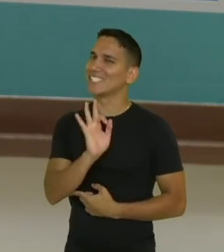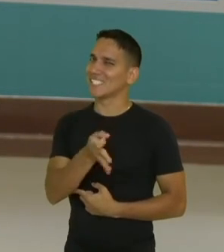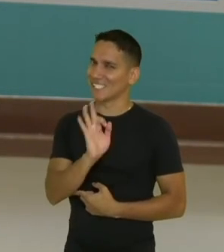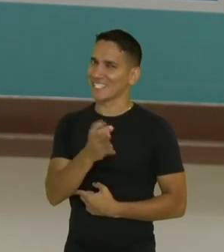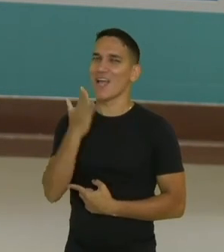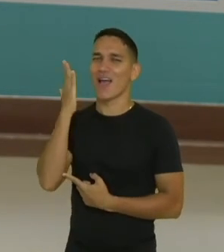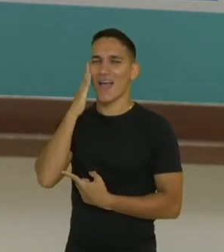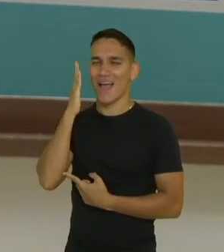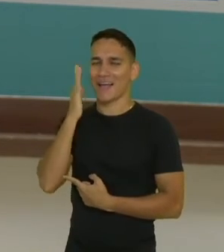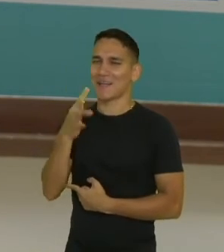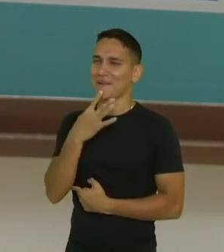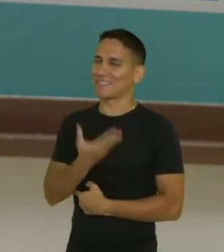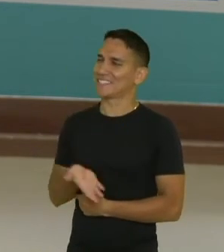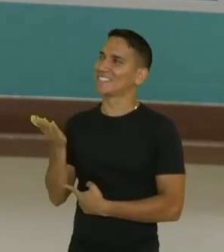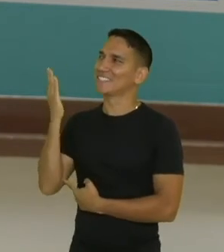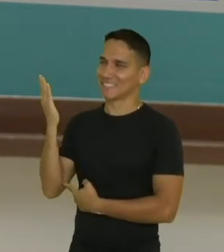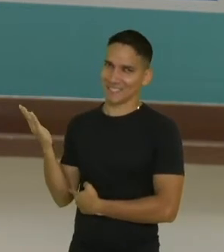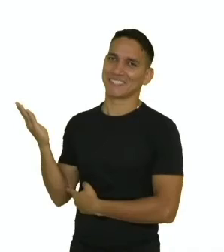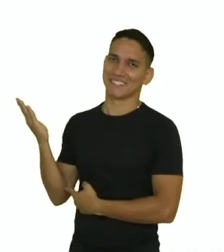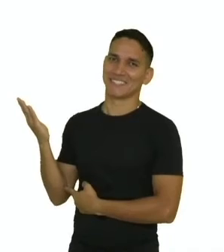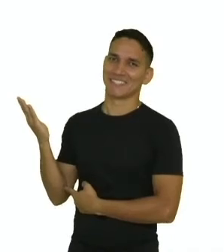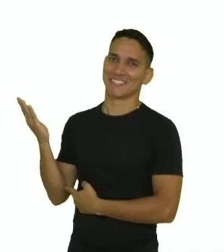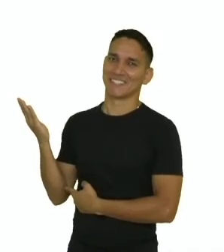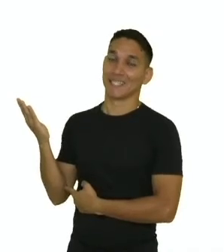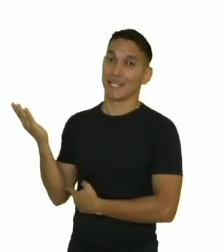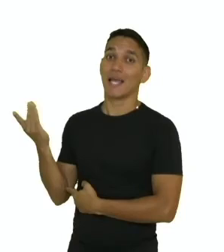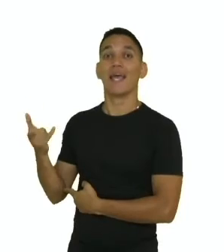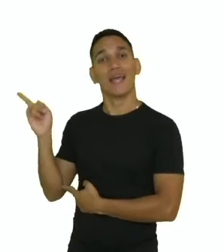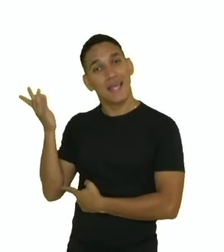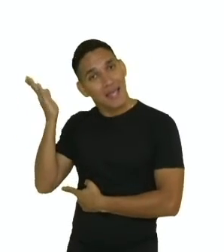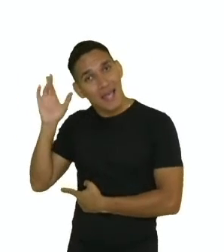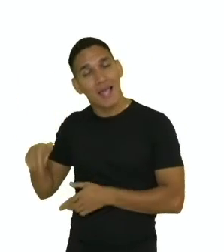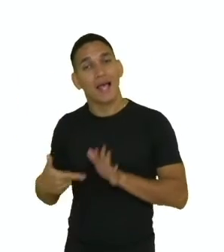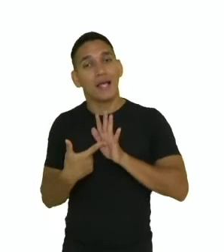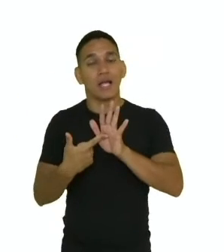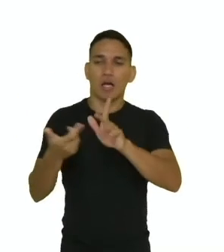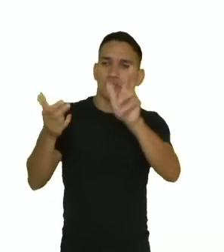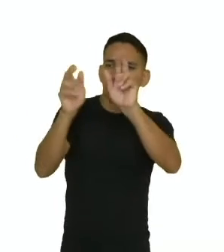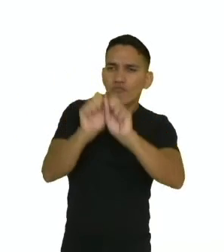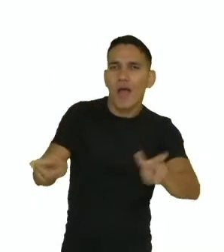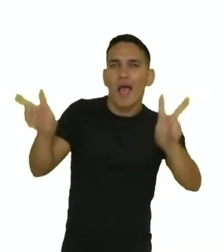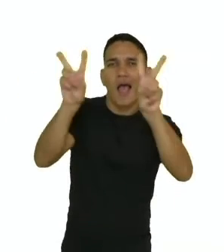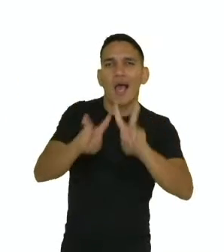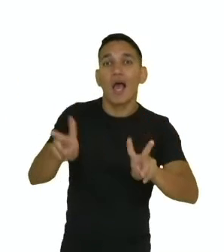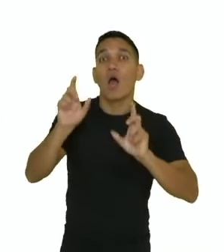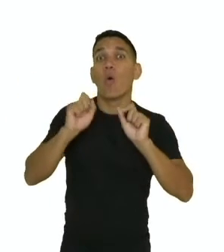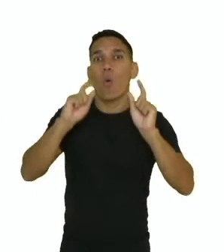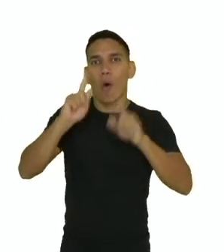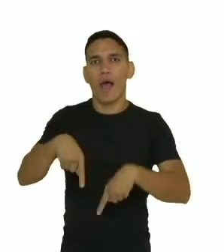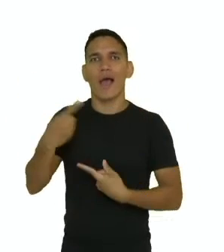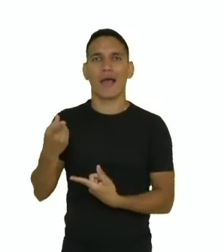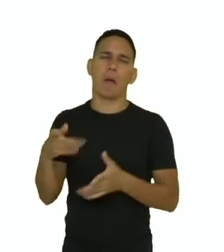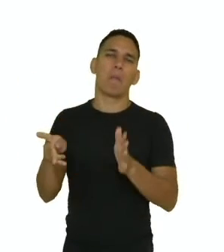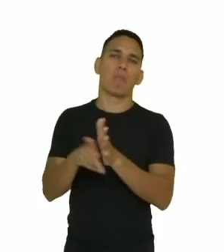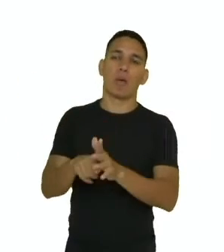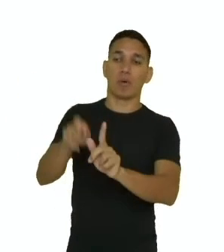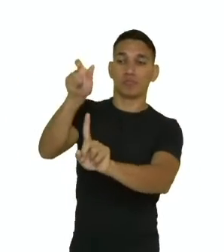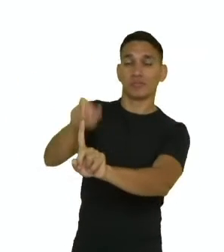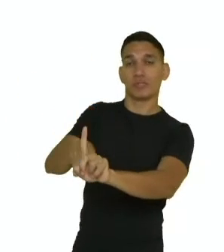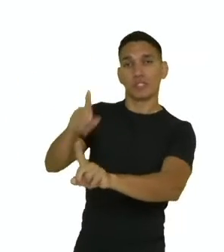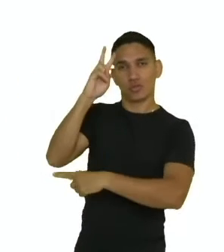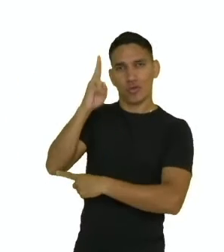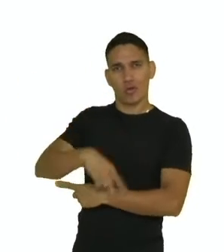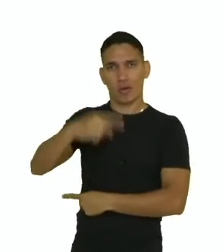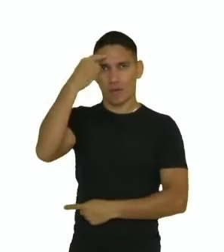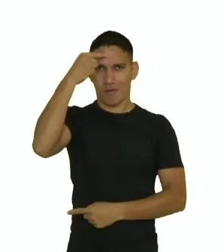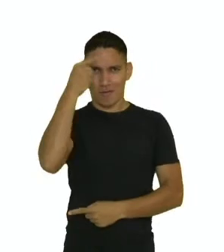você sabe quem está na imagem ao lado. Nós temos aqui a reprodução visual do personagem